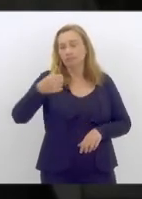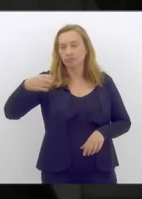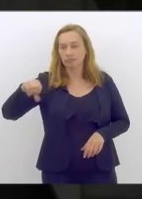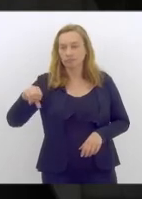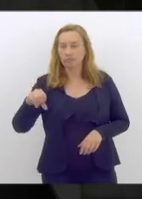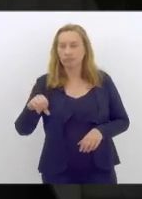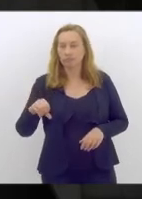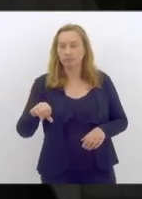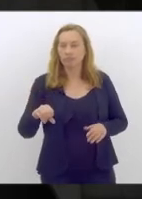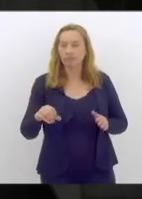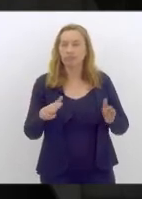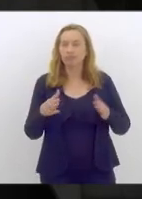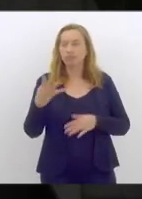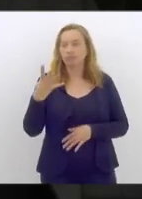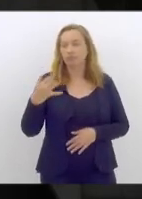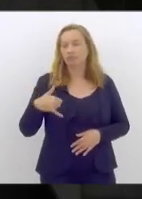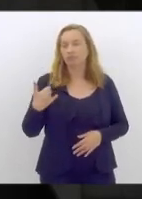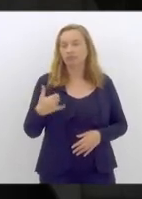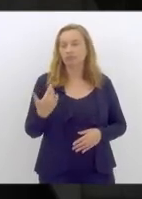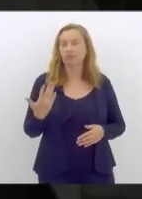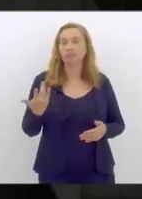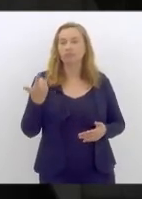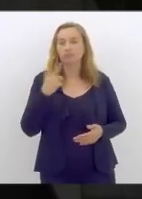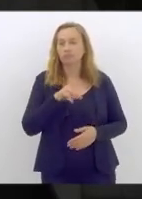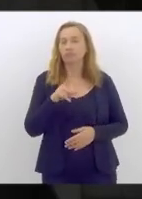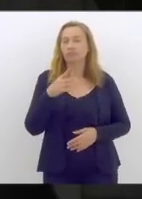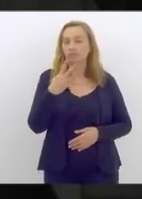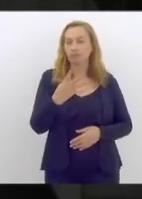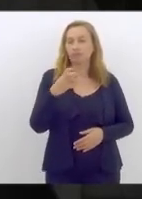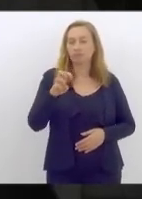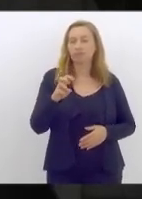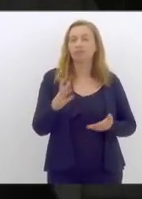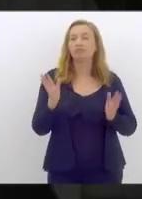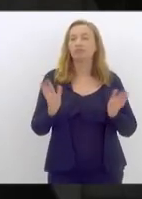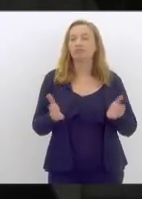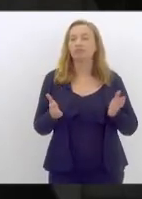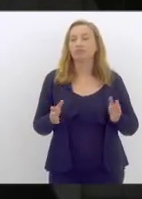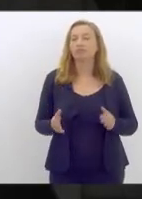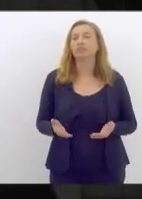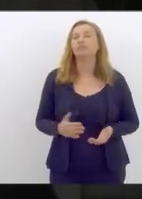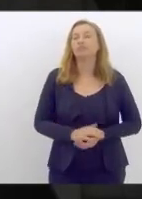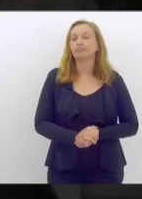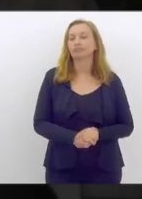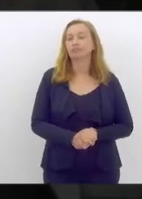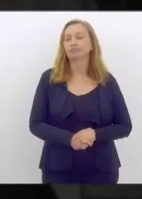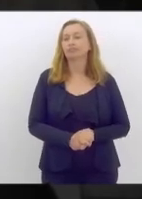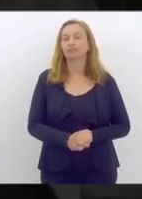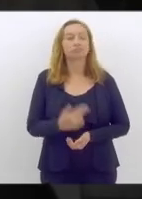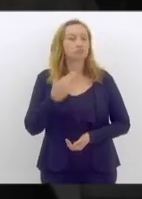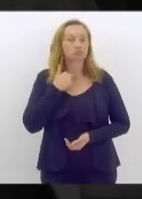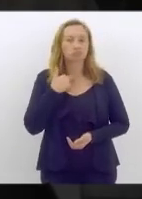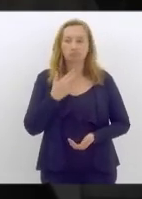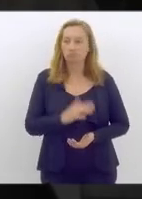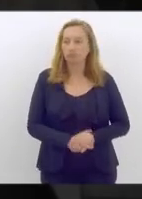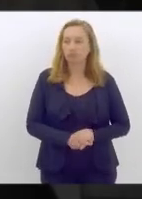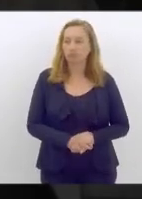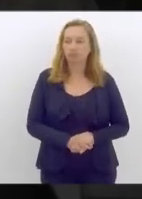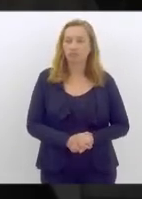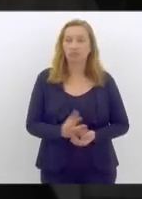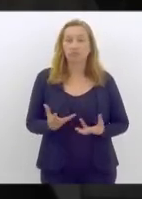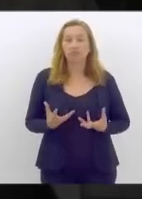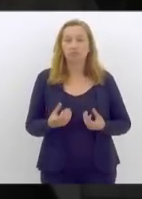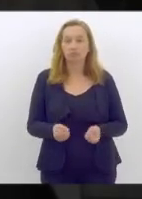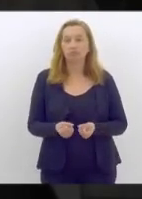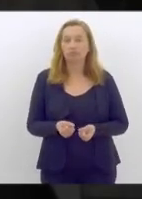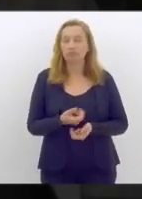obrigatória para quatro anos de idade alcançando os quatro e os cinco anos portanto parte da Educação Infantil mas não podemos mais suportar